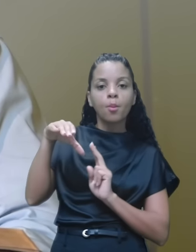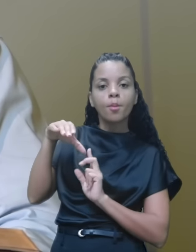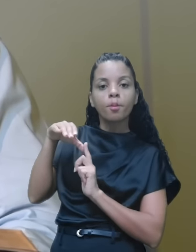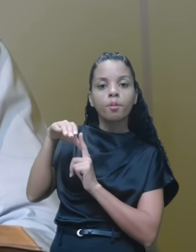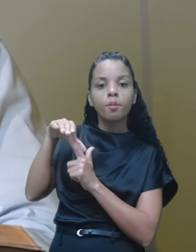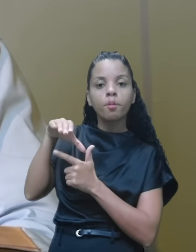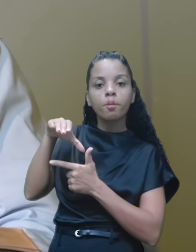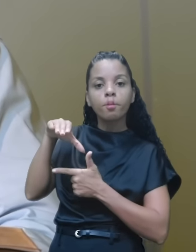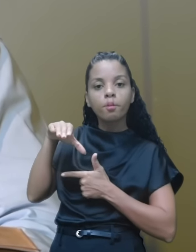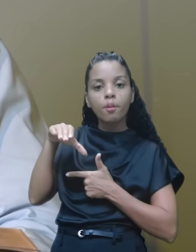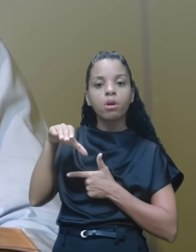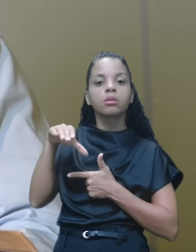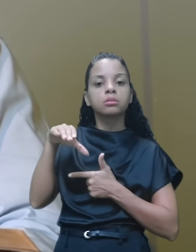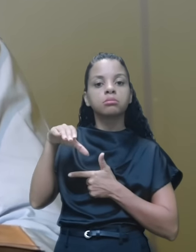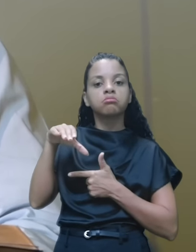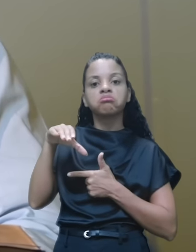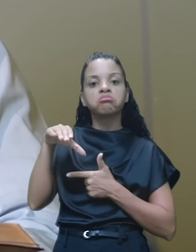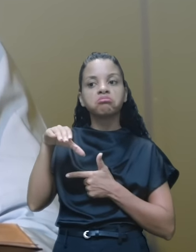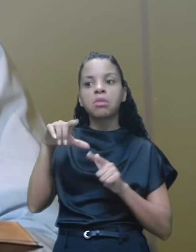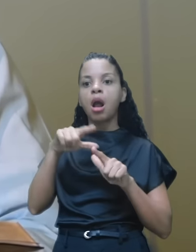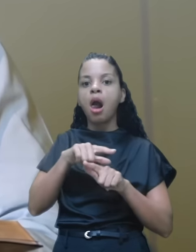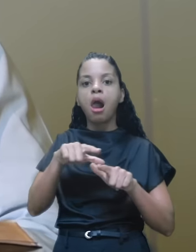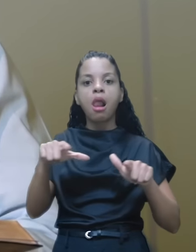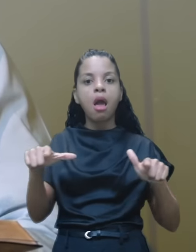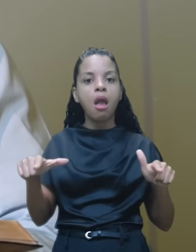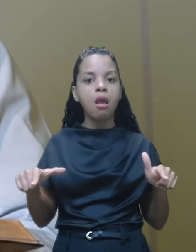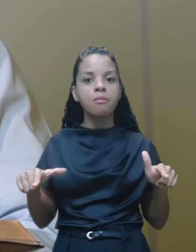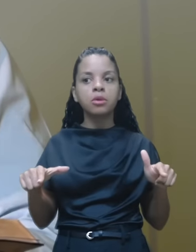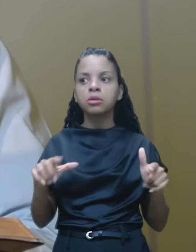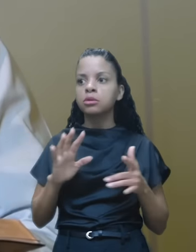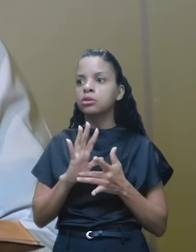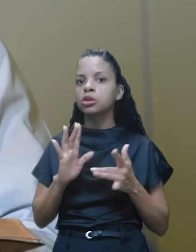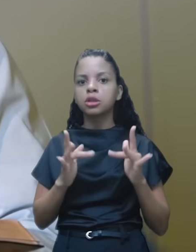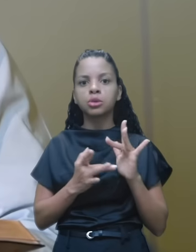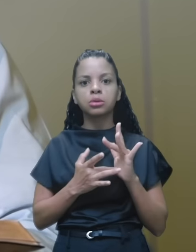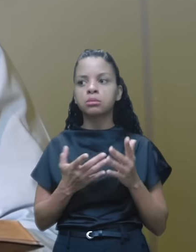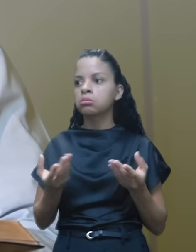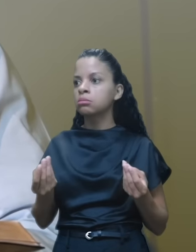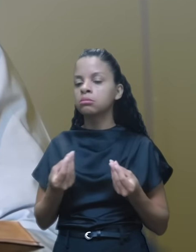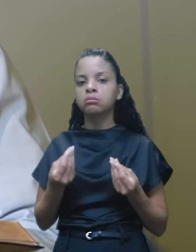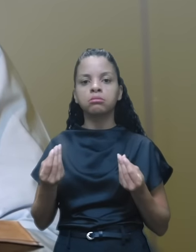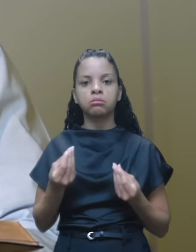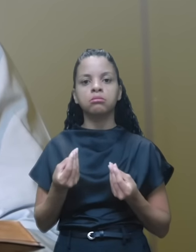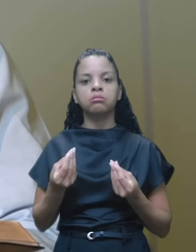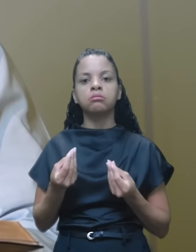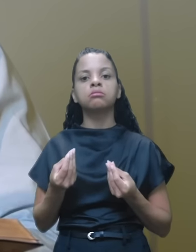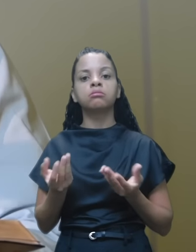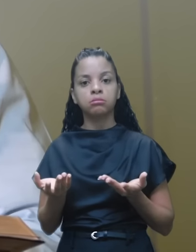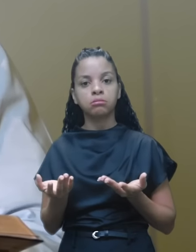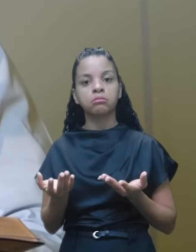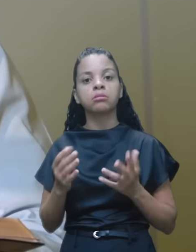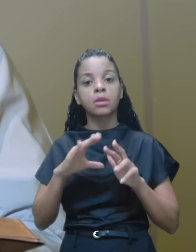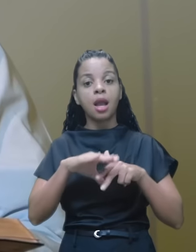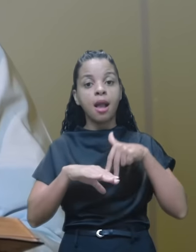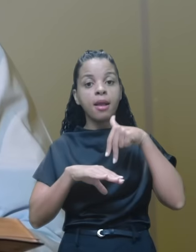vazio, que já era uma primeira evidência de que algo havia acontecido. Jesus já tinha falado isso várias vezes, e eu